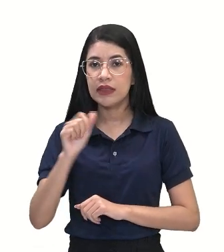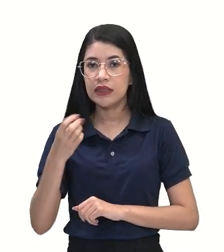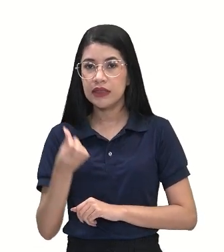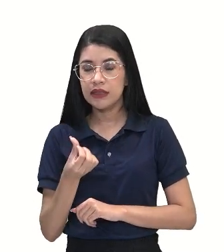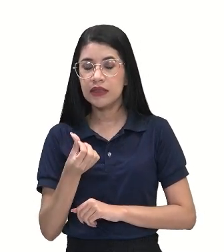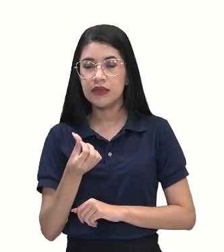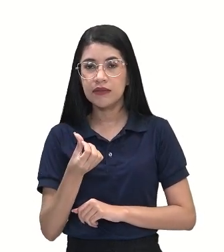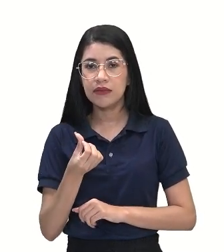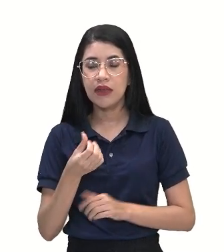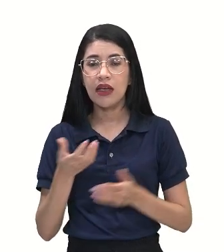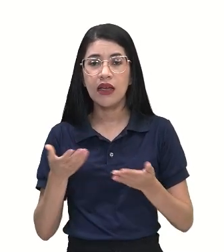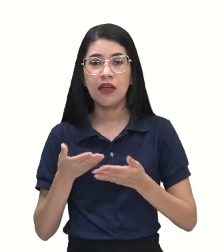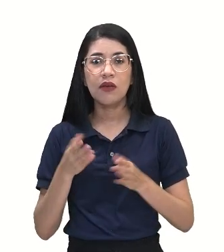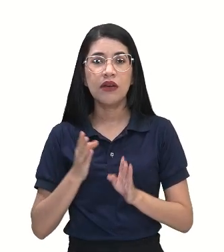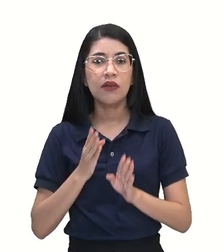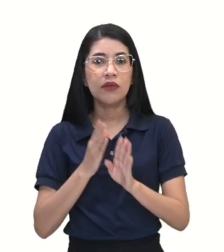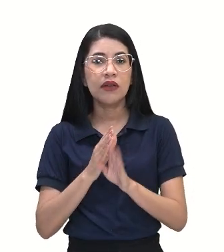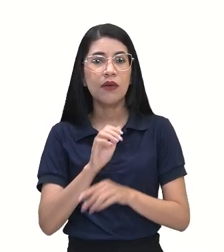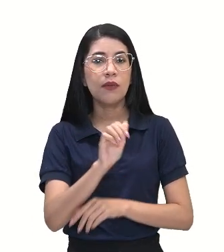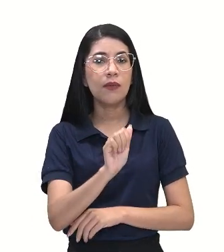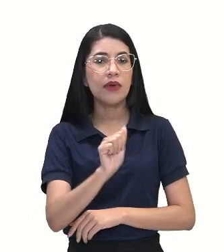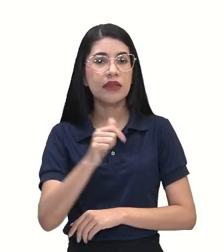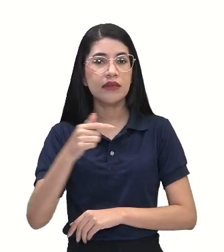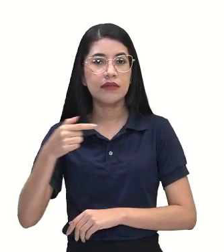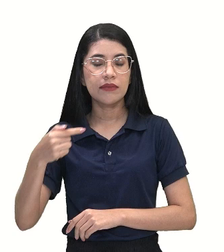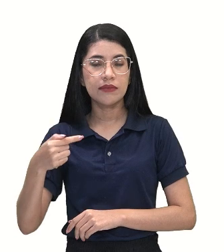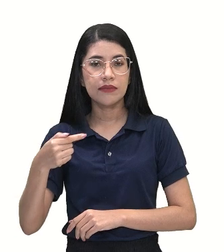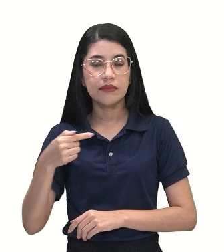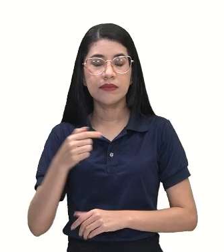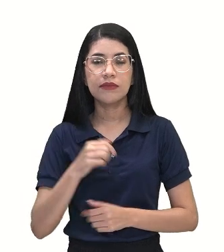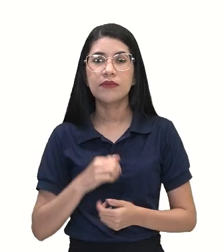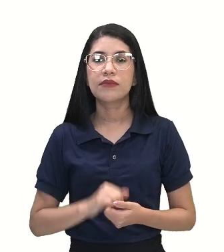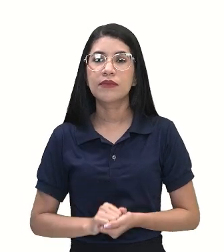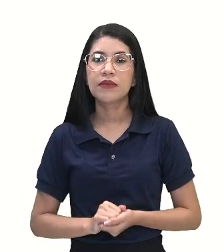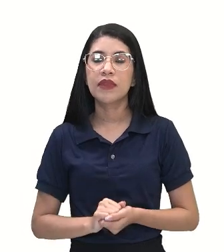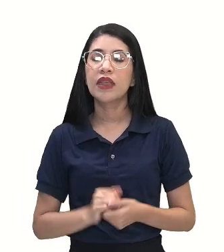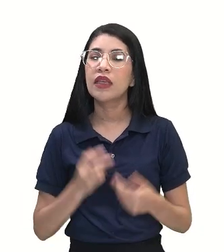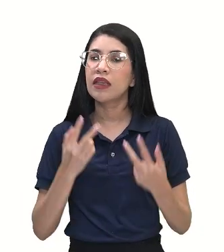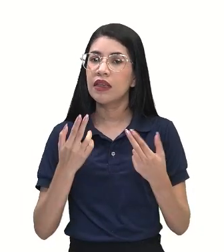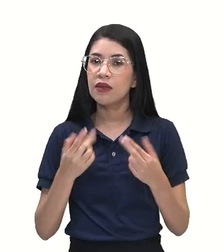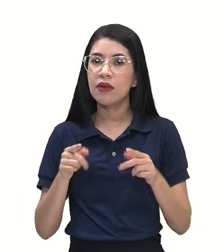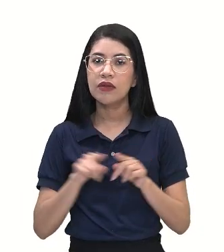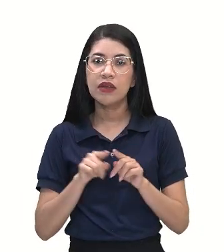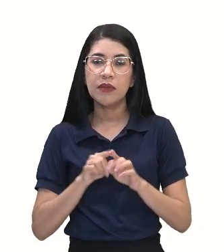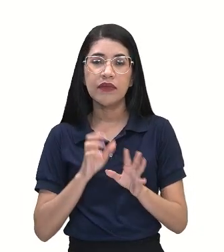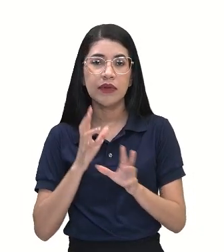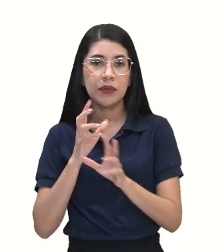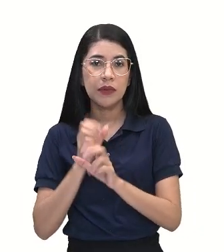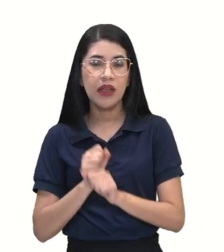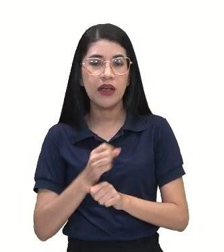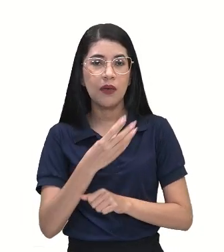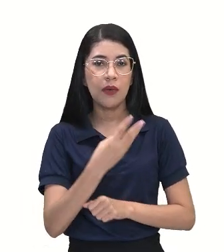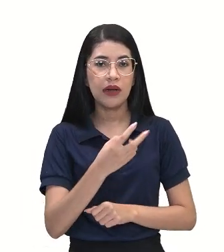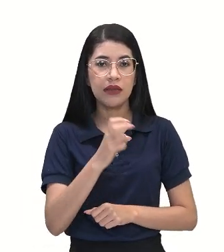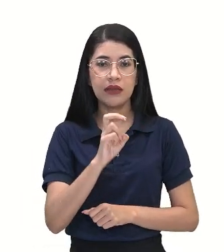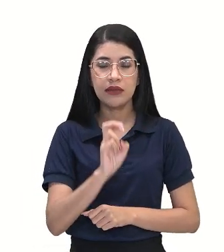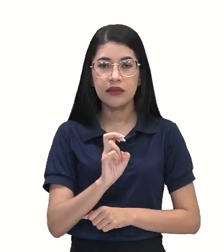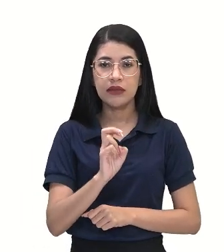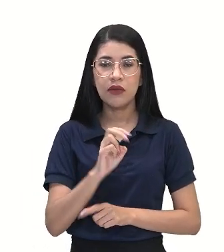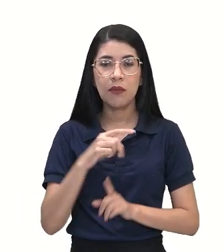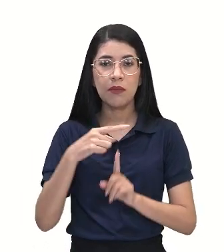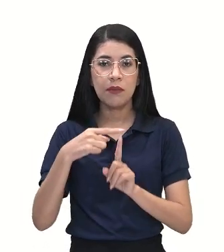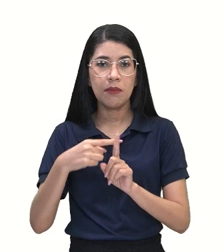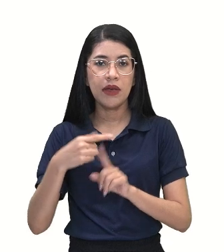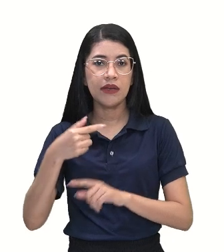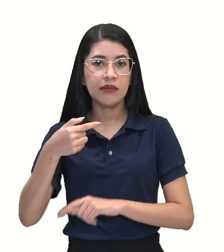Vamos encontrar o A7 agora? Quem é o A7? Mesma ideia, você vai somar 45, que é o último termo, mais a